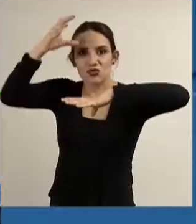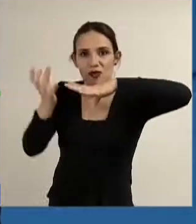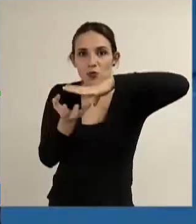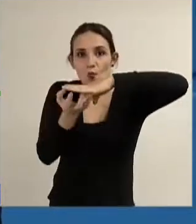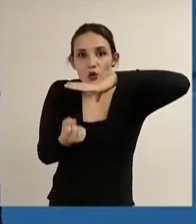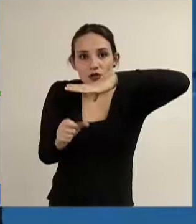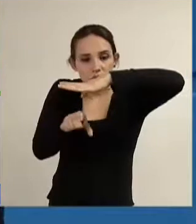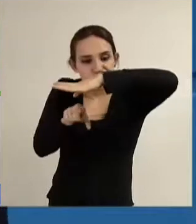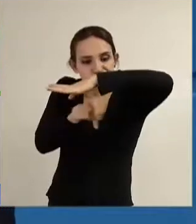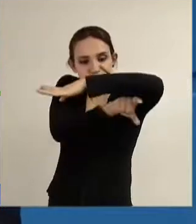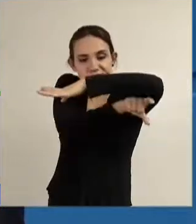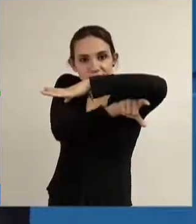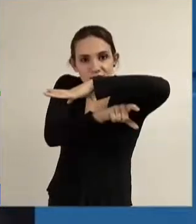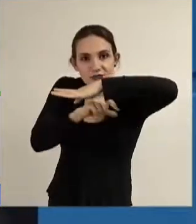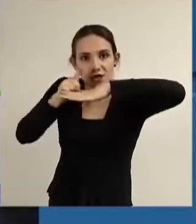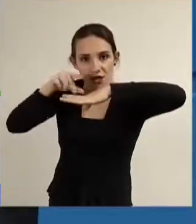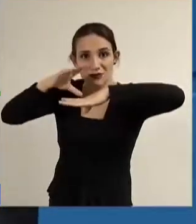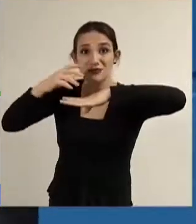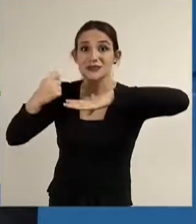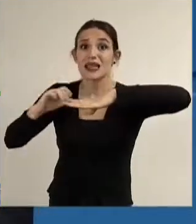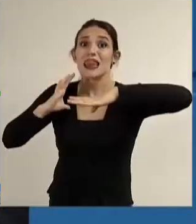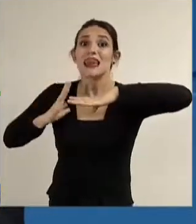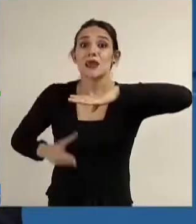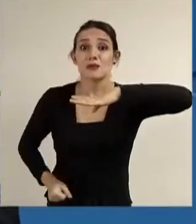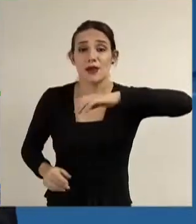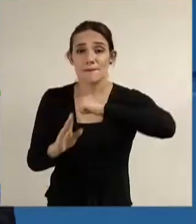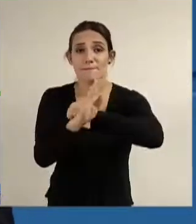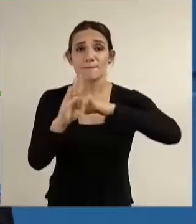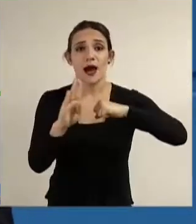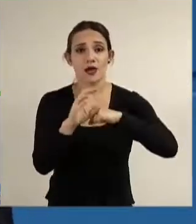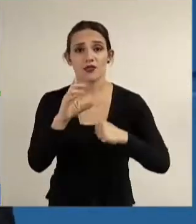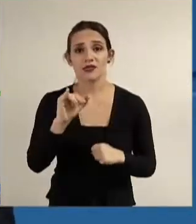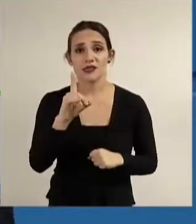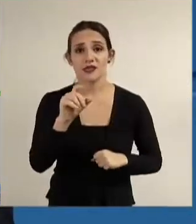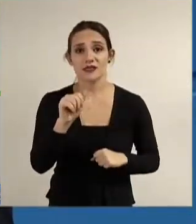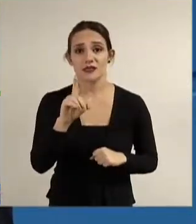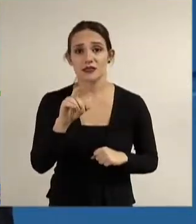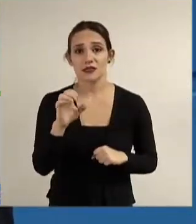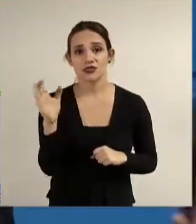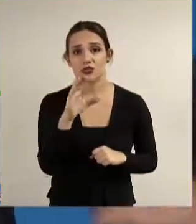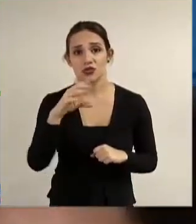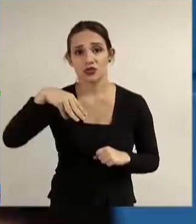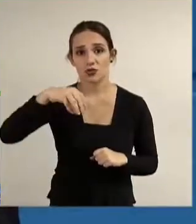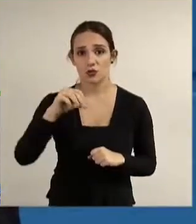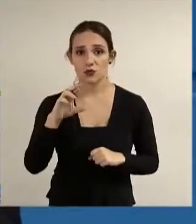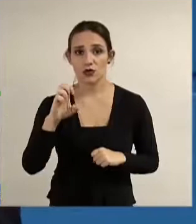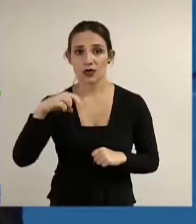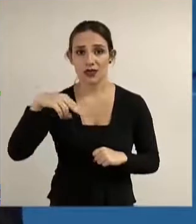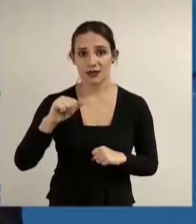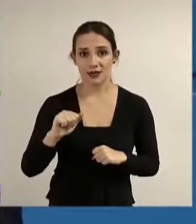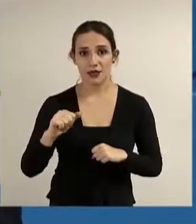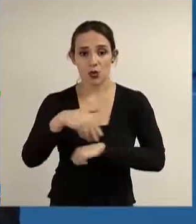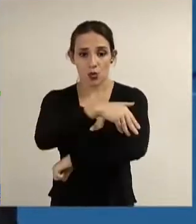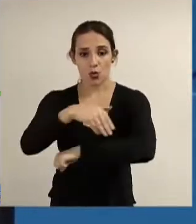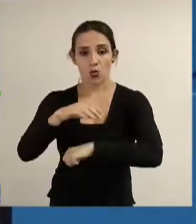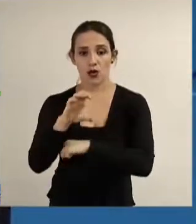localizadas no bairro Cidade Morena, principalmente aquelas localizadas na rua Campo